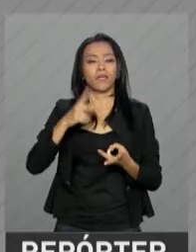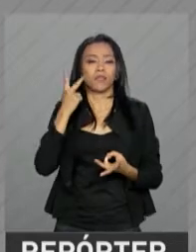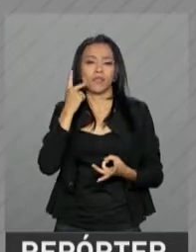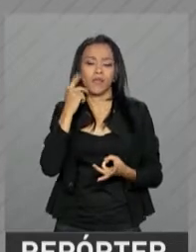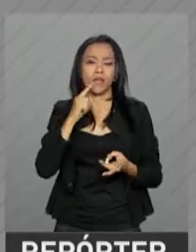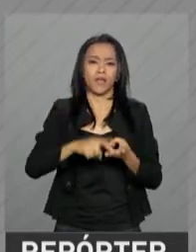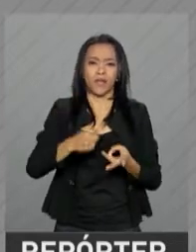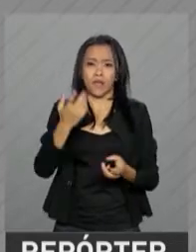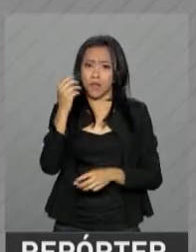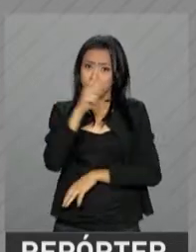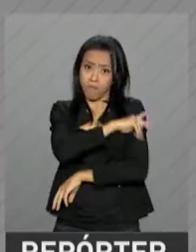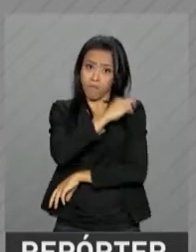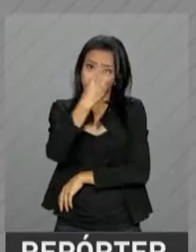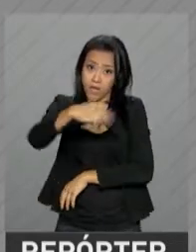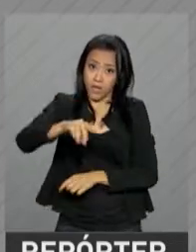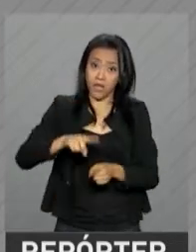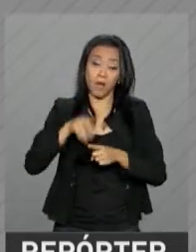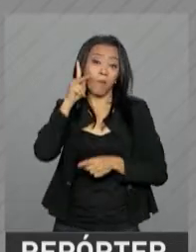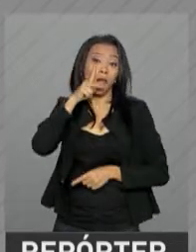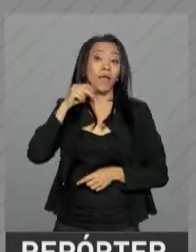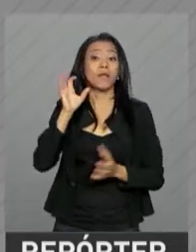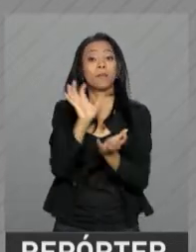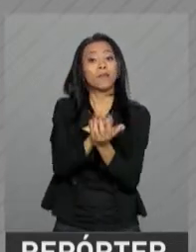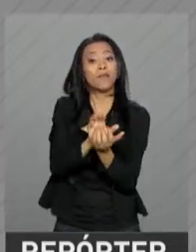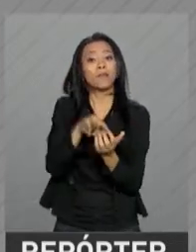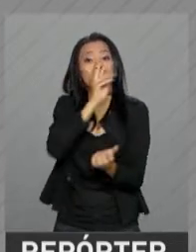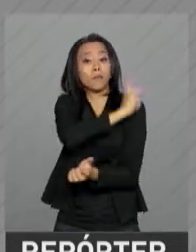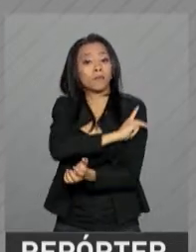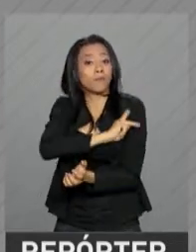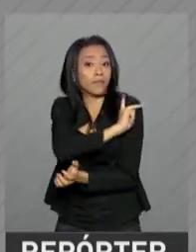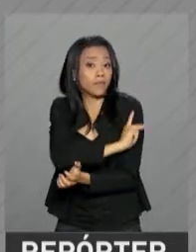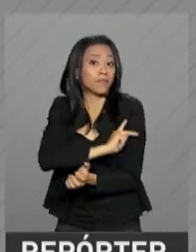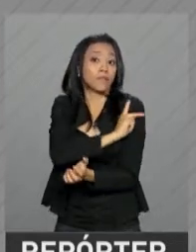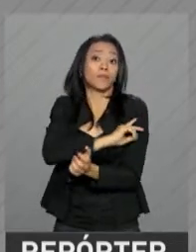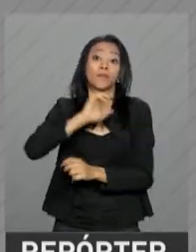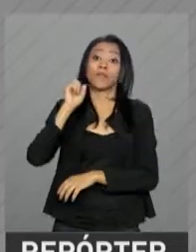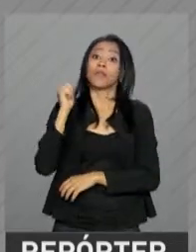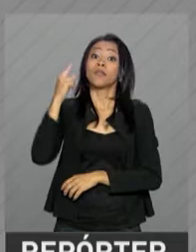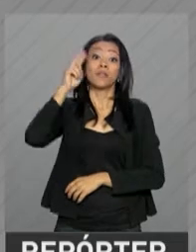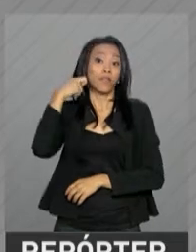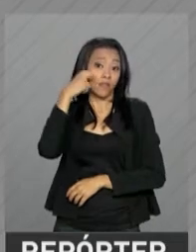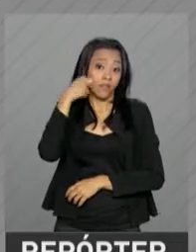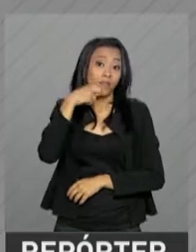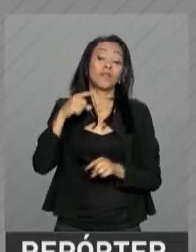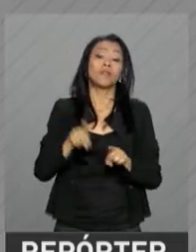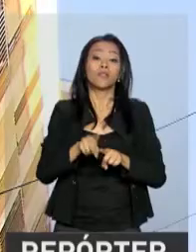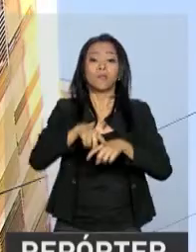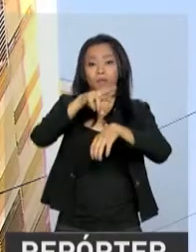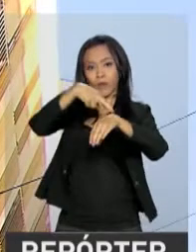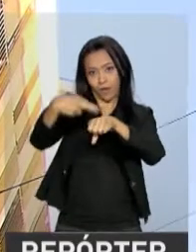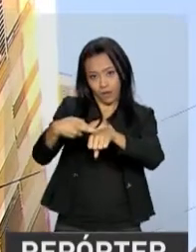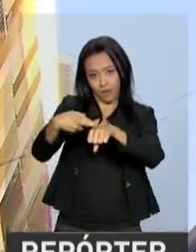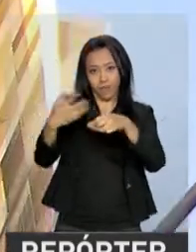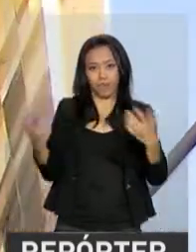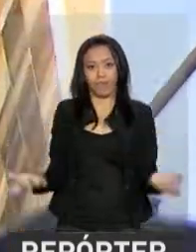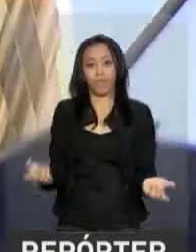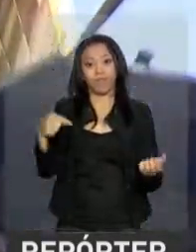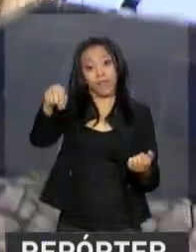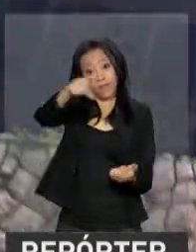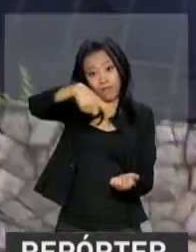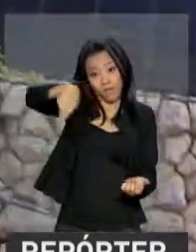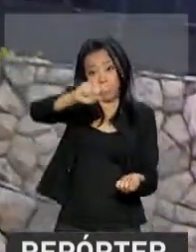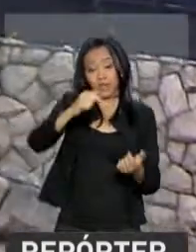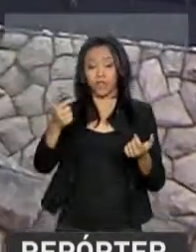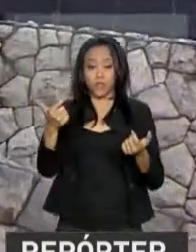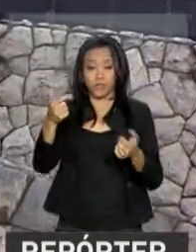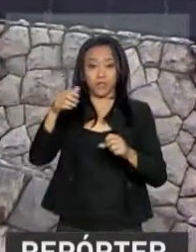pará paraíba pernambuco piauí rio grande do norte e roraima a agência nacional de telecomunicações